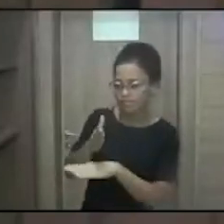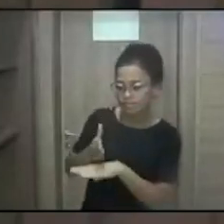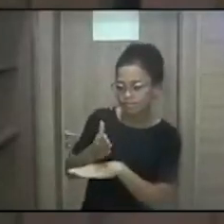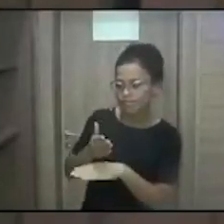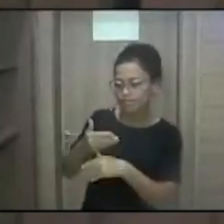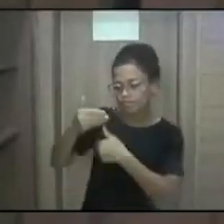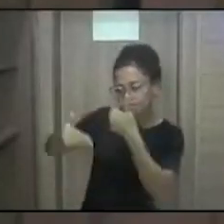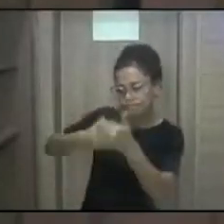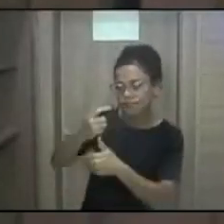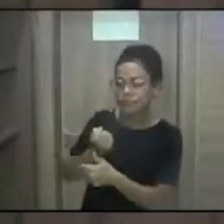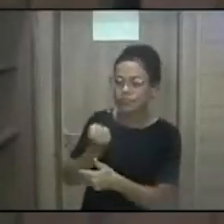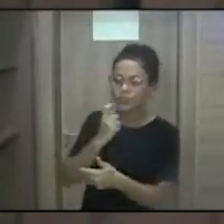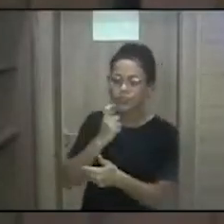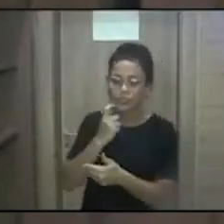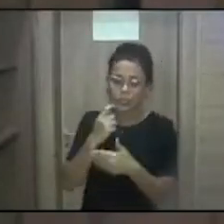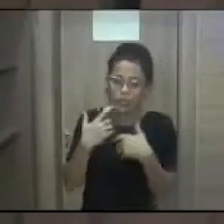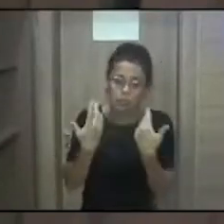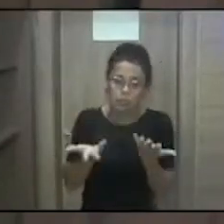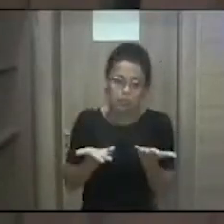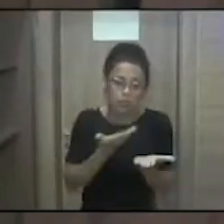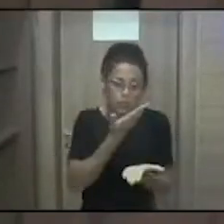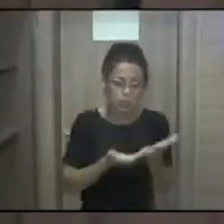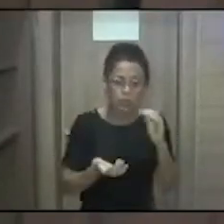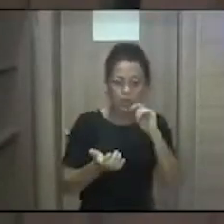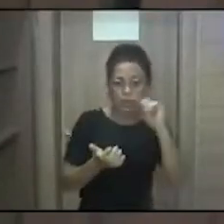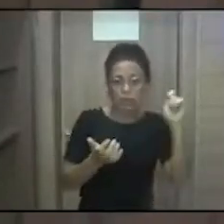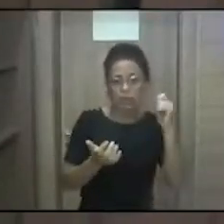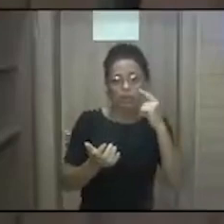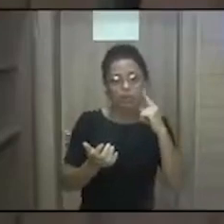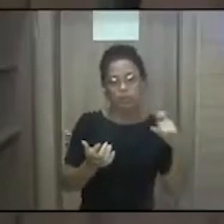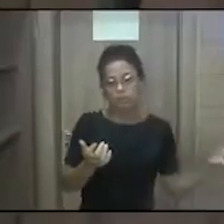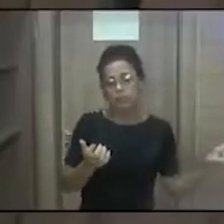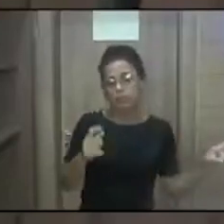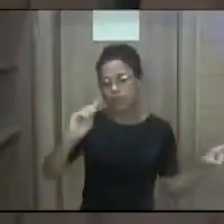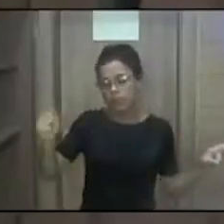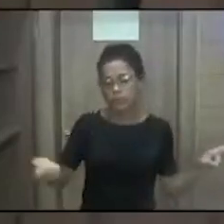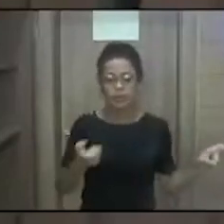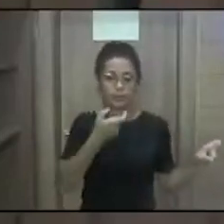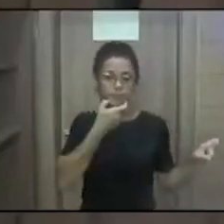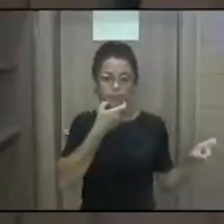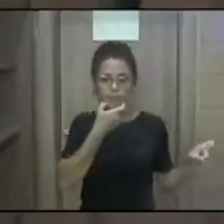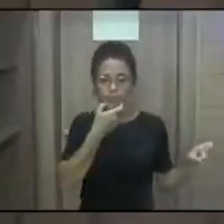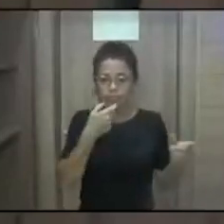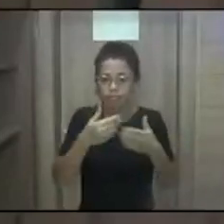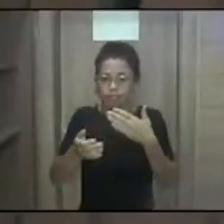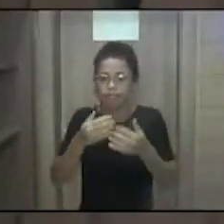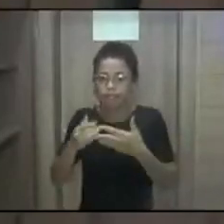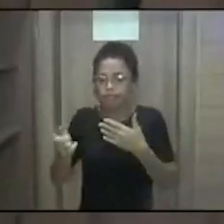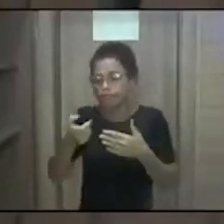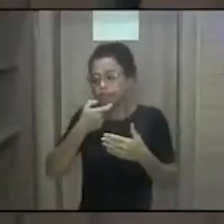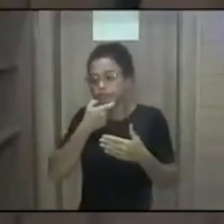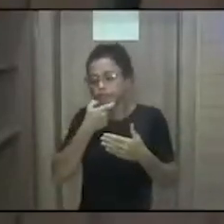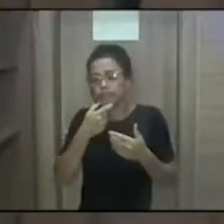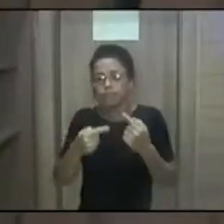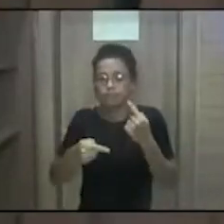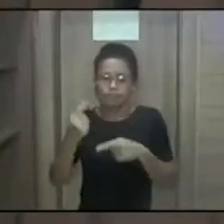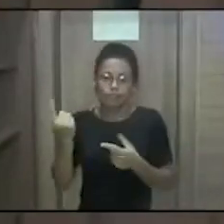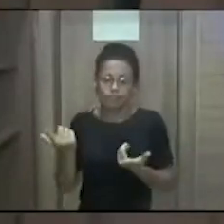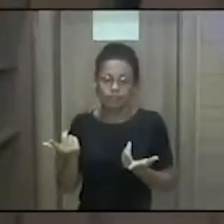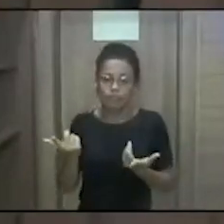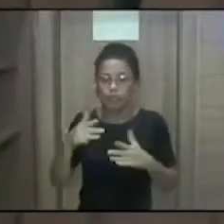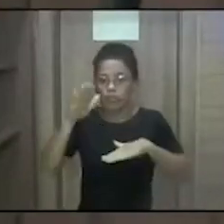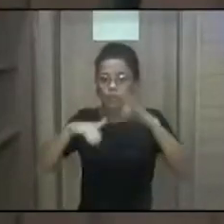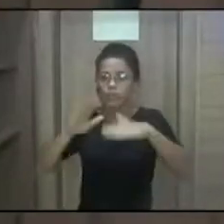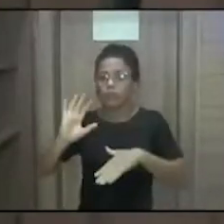o caminho mais fácil é a extração desse dente e o uso de uma prótese, mesmo que ela seja uma prótese facial acrílica. Então, esse